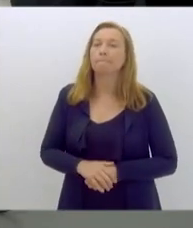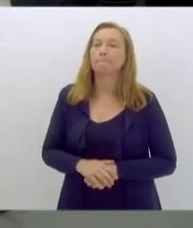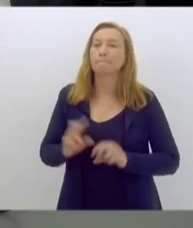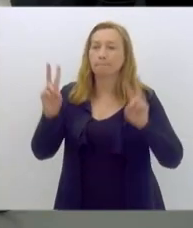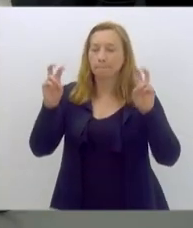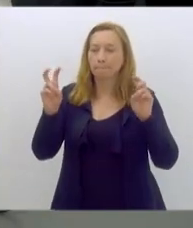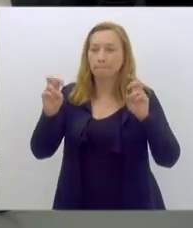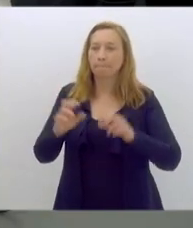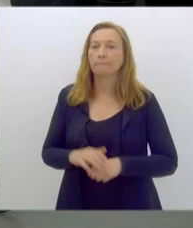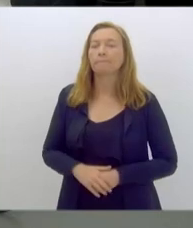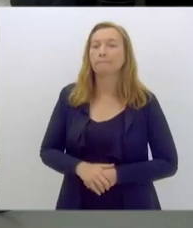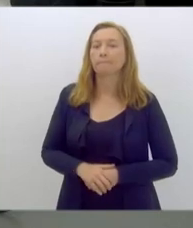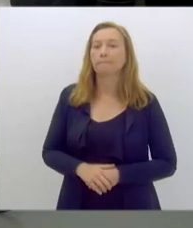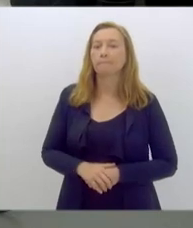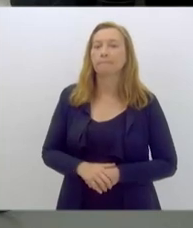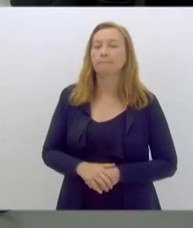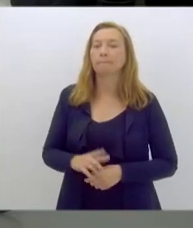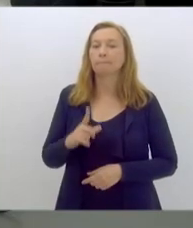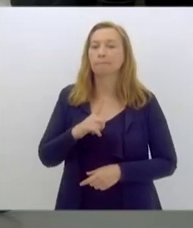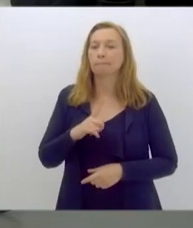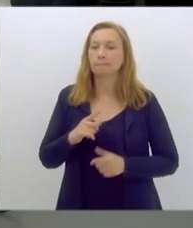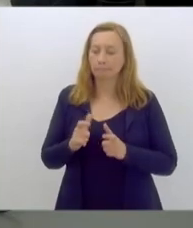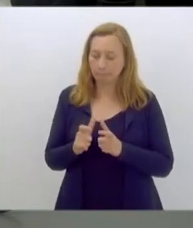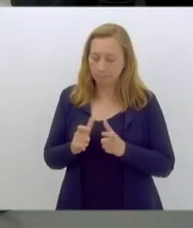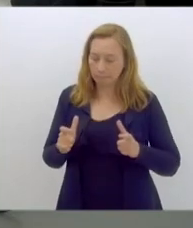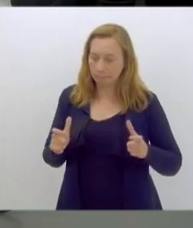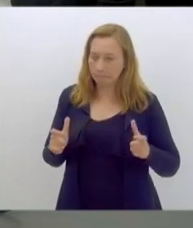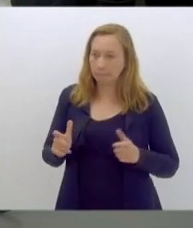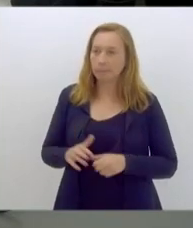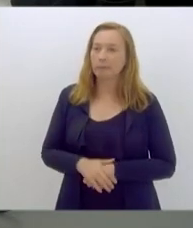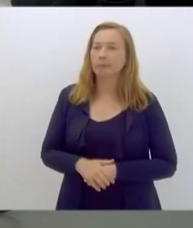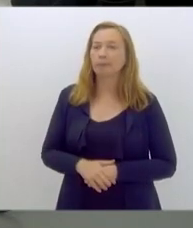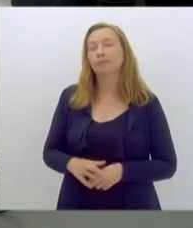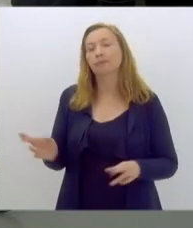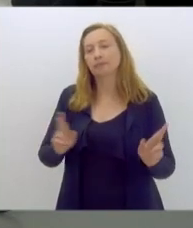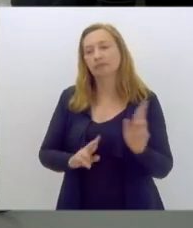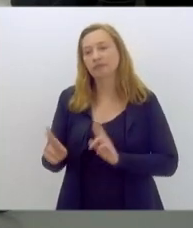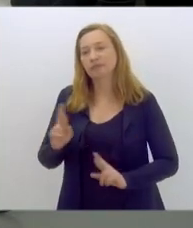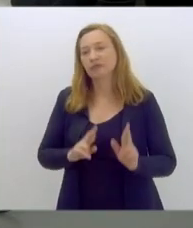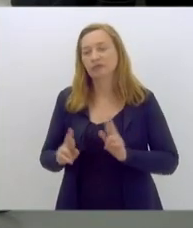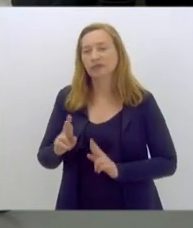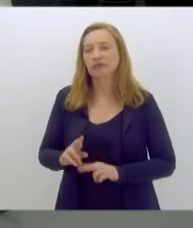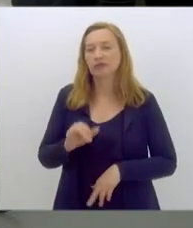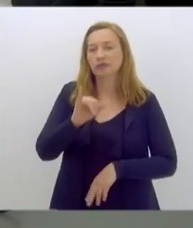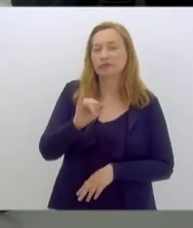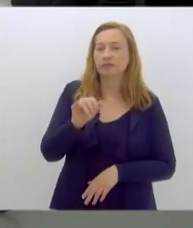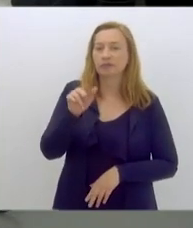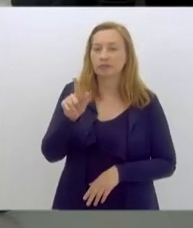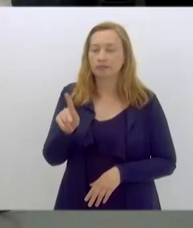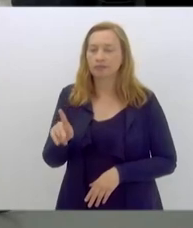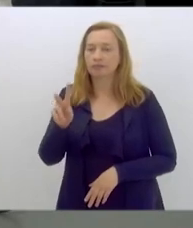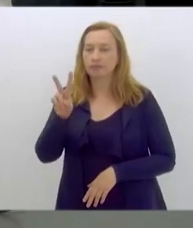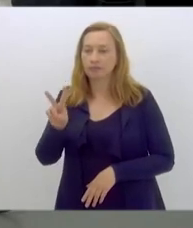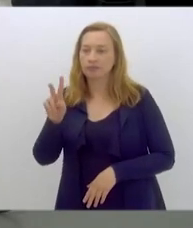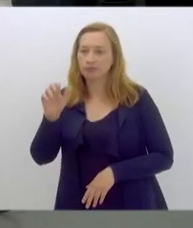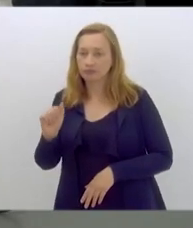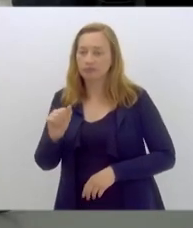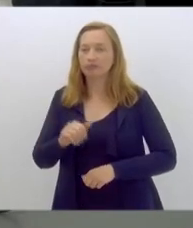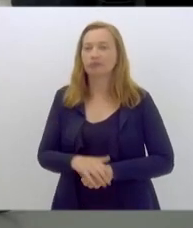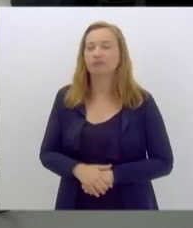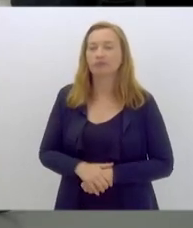Então a gente tem um crescimento relativo ao IPVA relativo